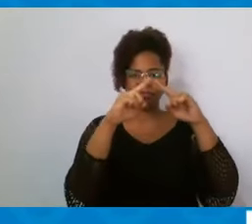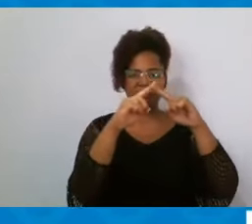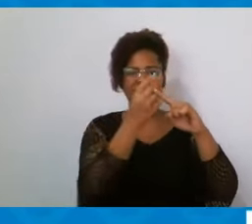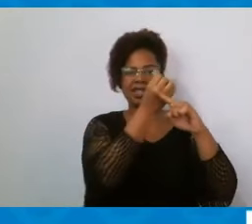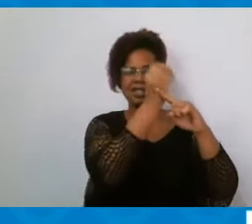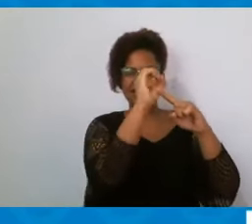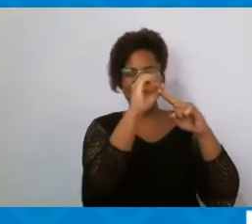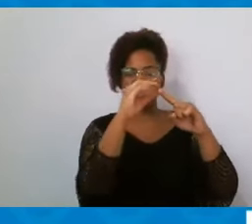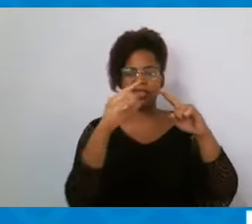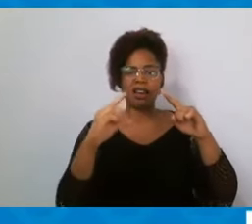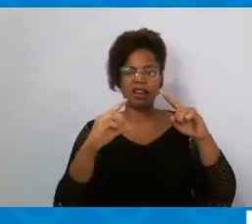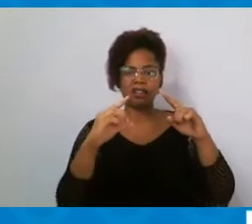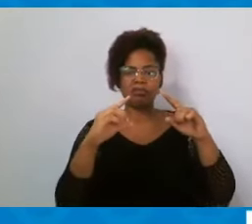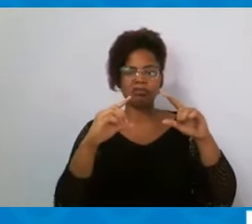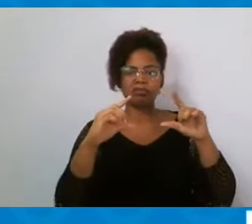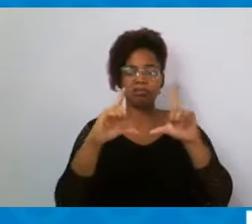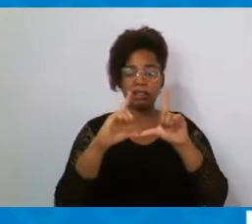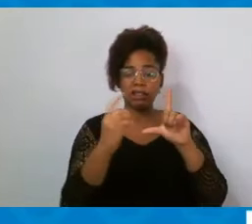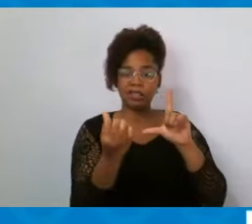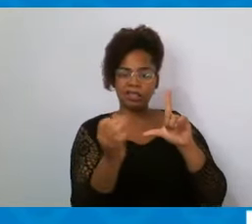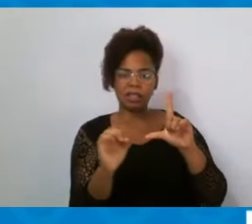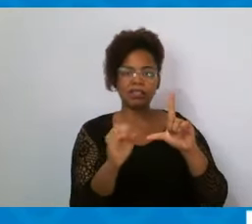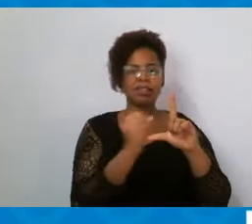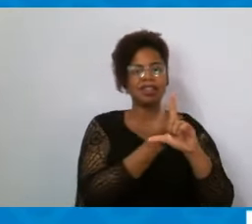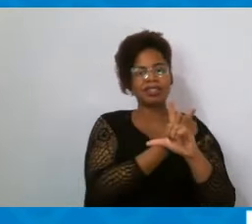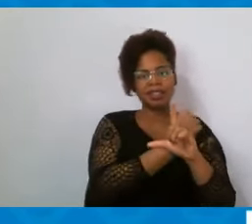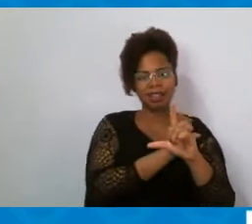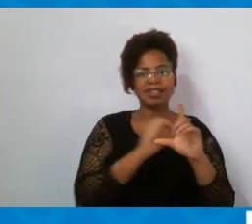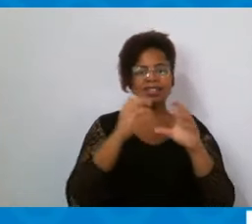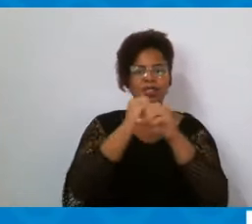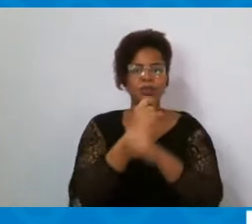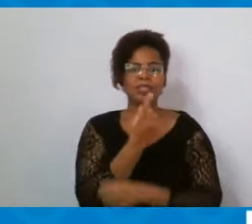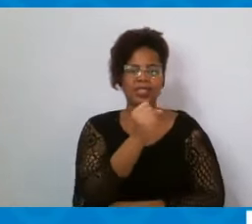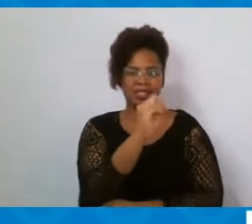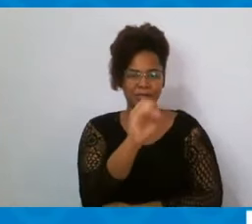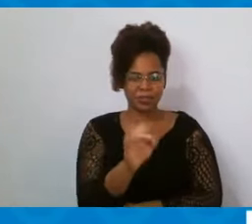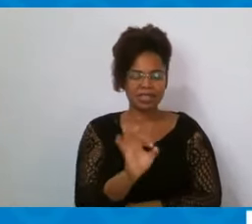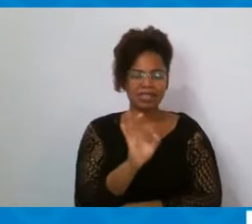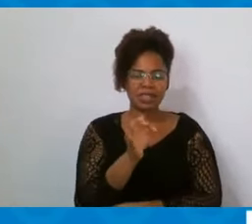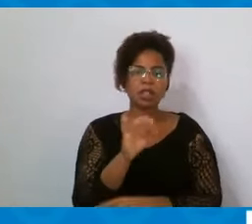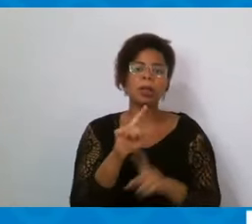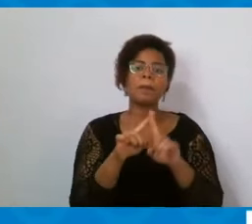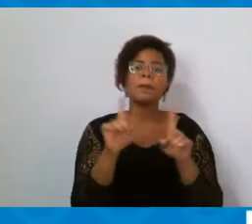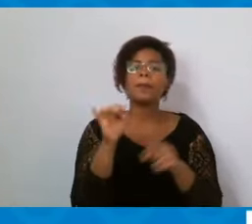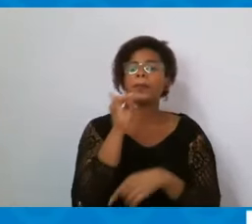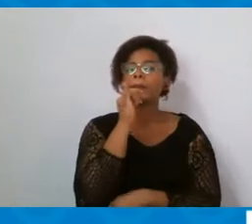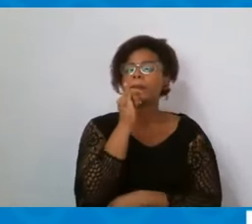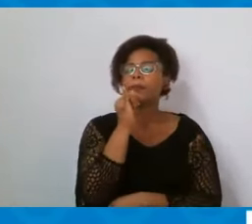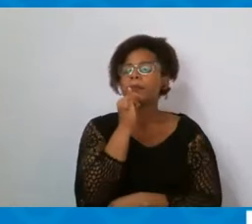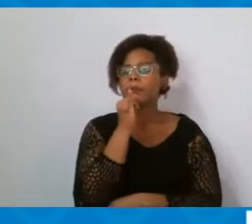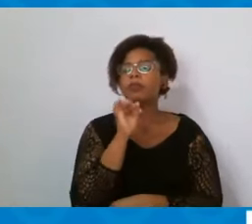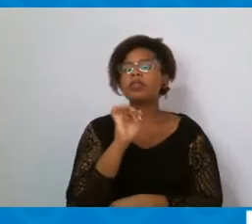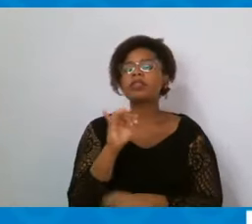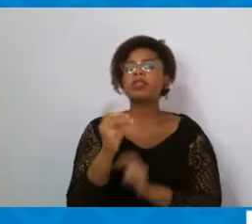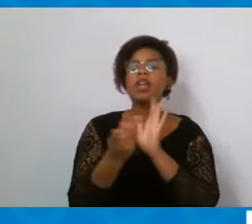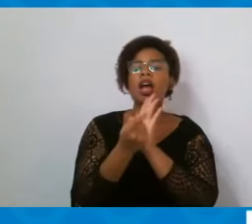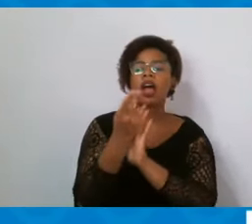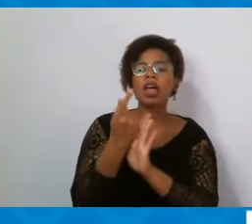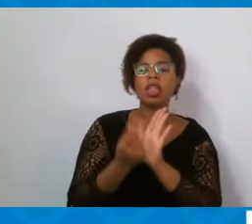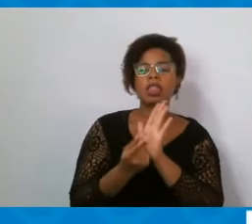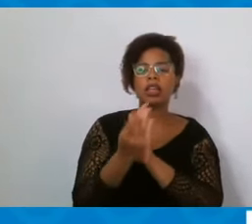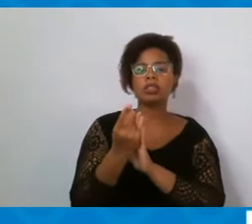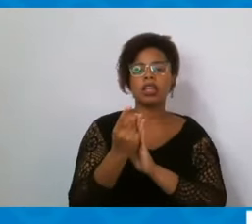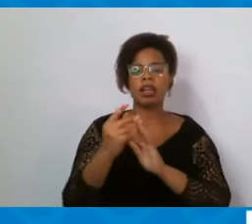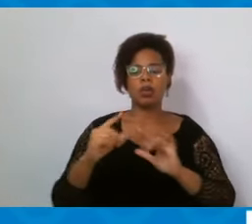Mas no mundo hiperbólico, se você desenhar um triângulo sobre uma esfera, né, como o